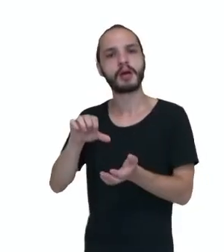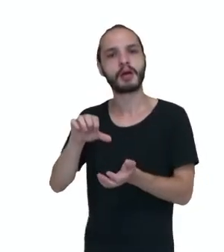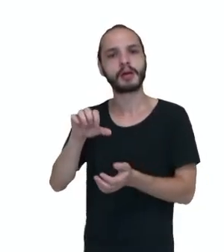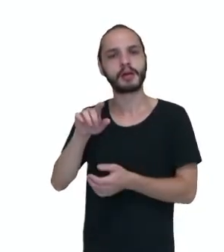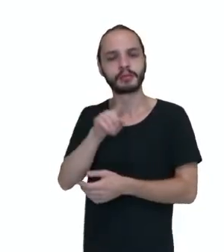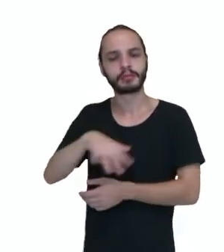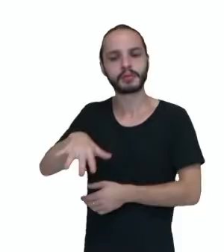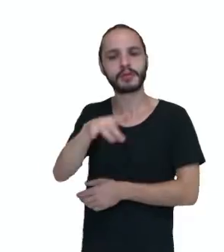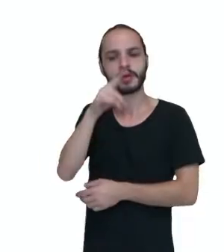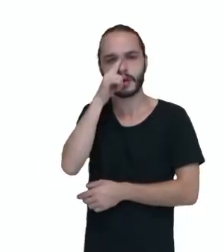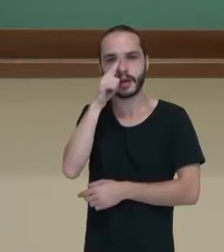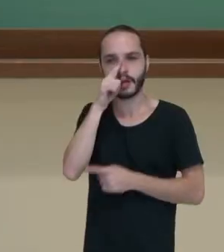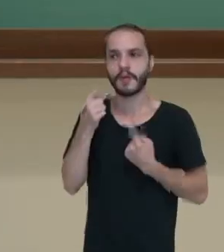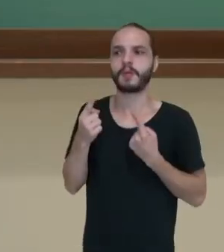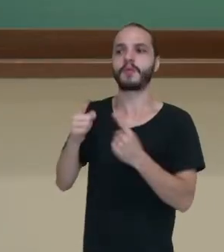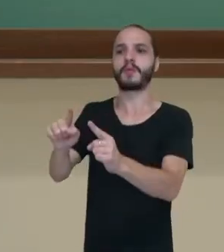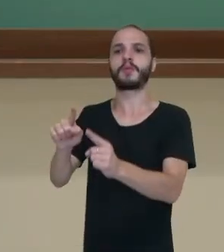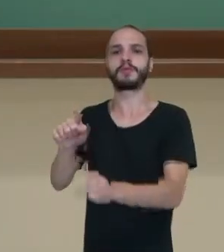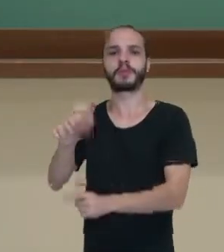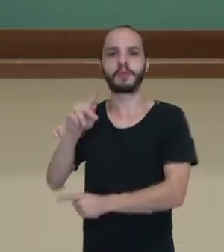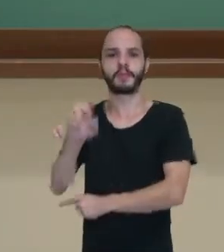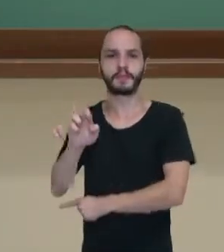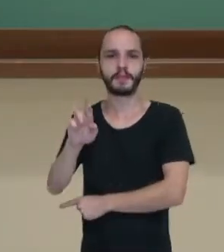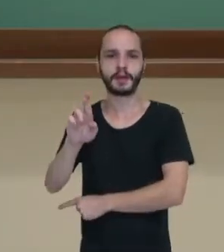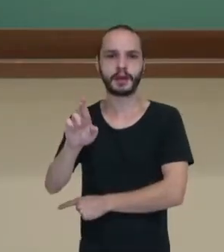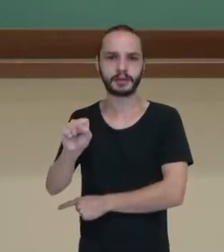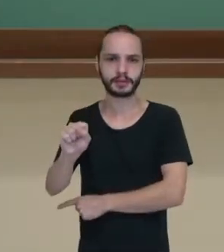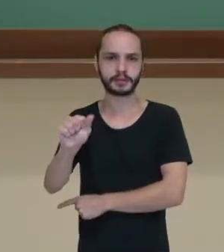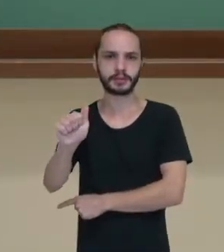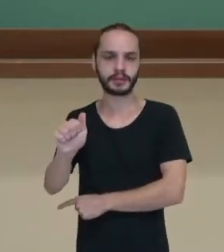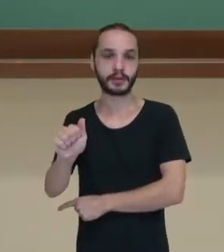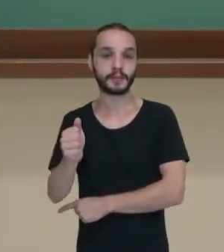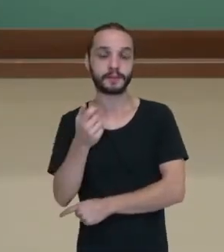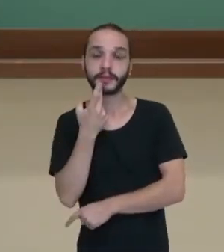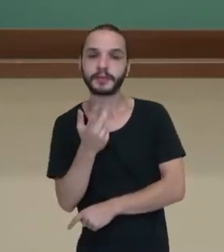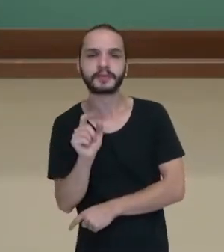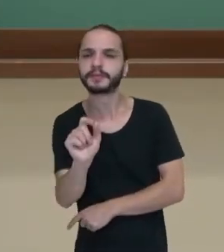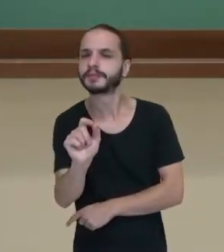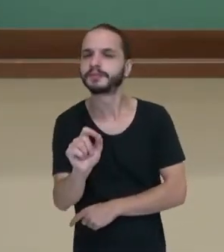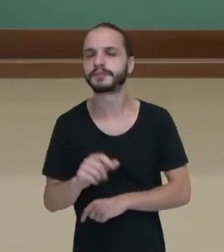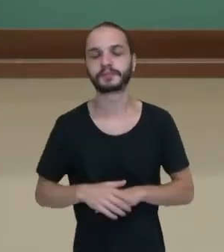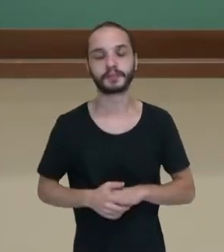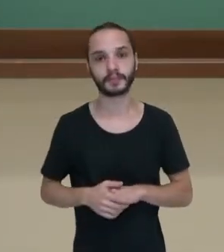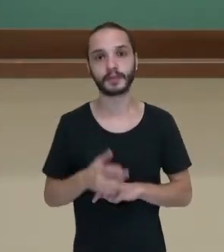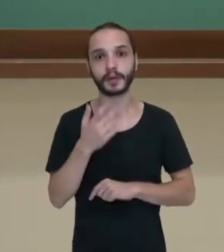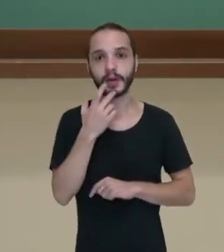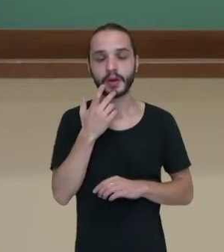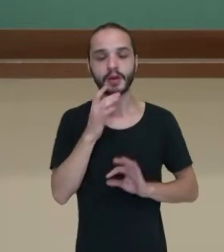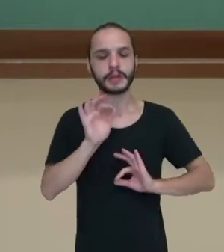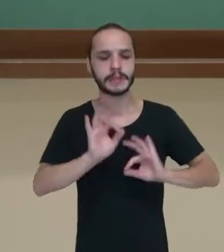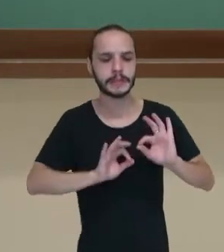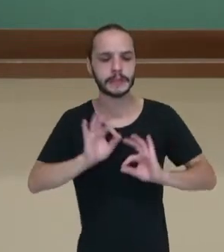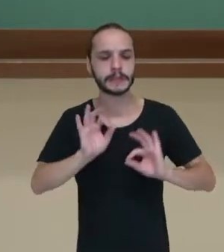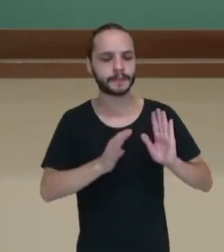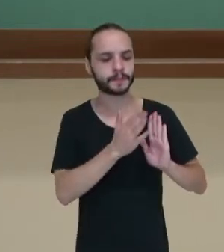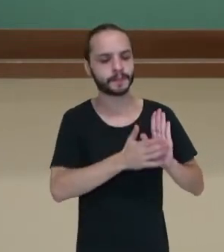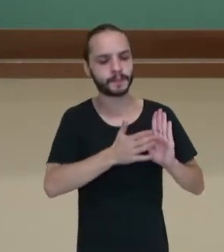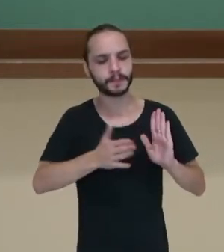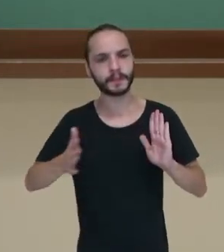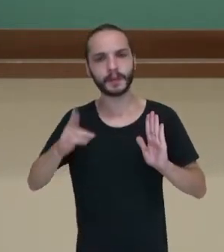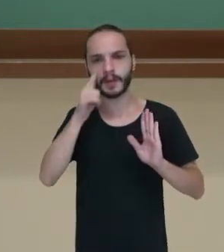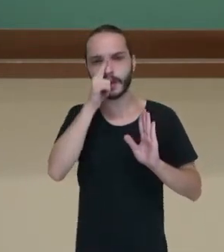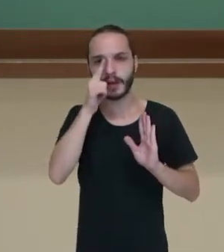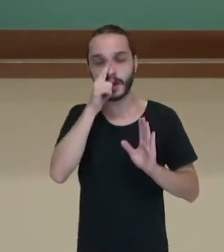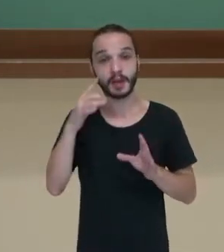médicas. Então veja, por que a gente está falando disso? A gente vai falando da organização da Grécia, e a gente vai ver que dentro da filosofia